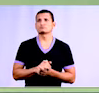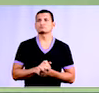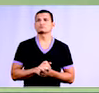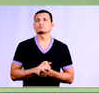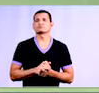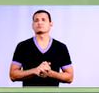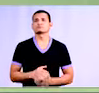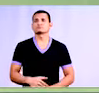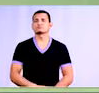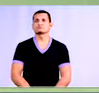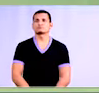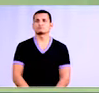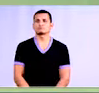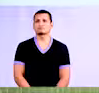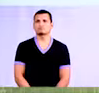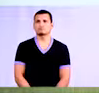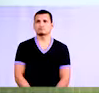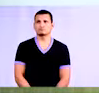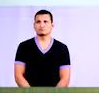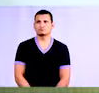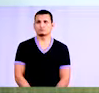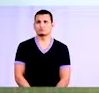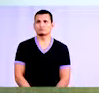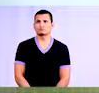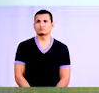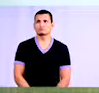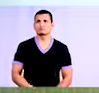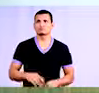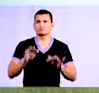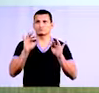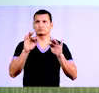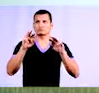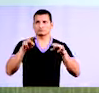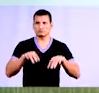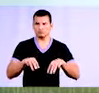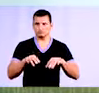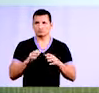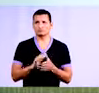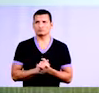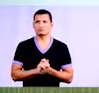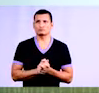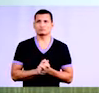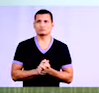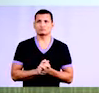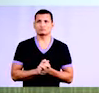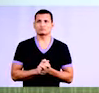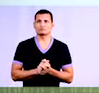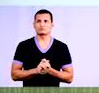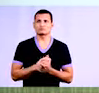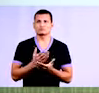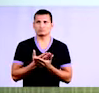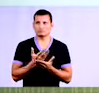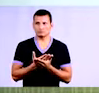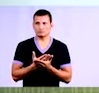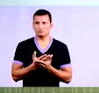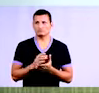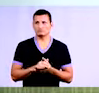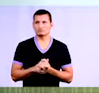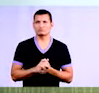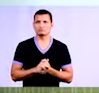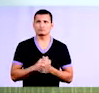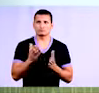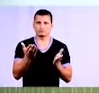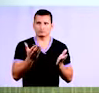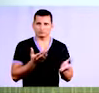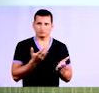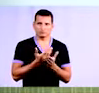podem ser solicitadas. Vamos finalizar esse primeiro tempo da teleaula e te convido a estudar aí com teus